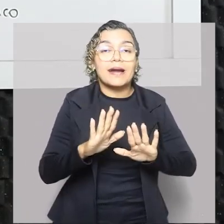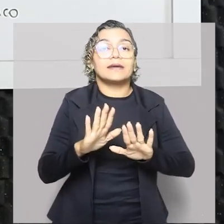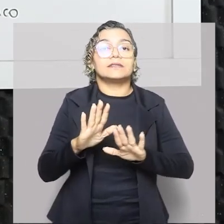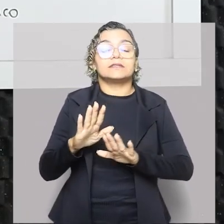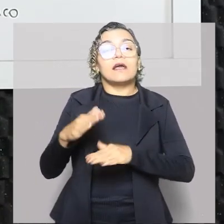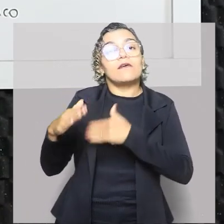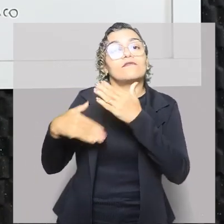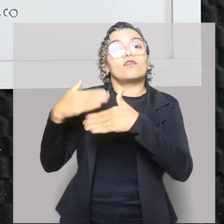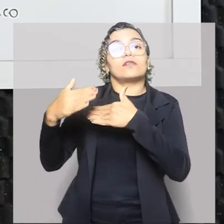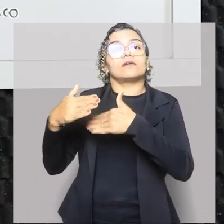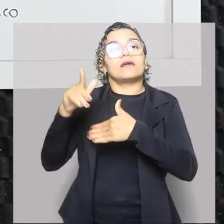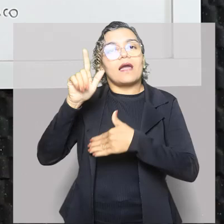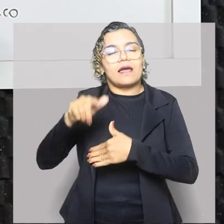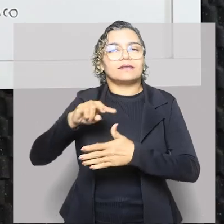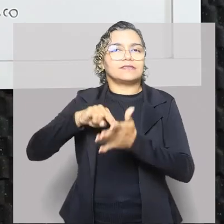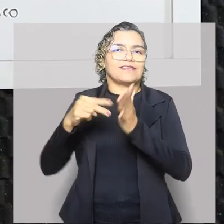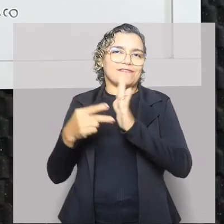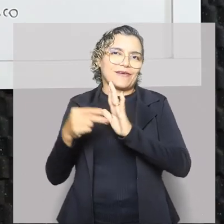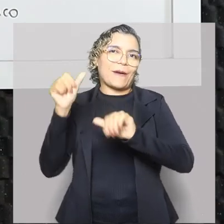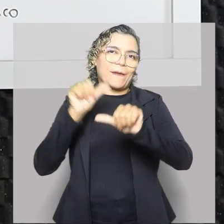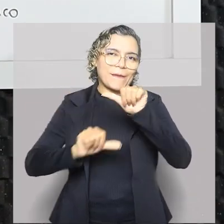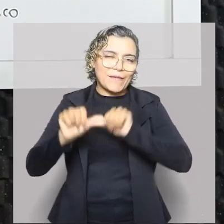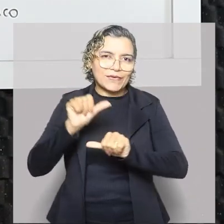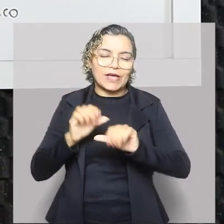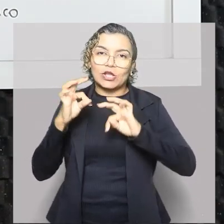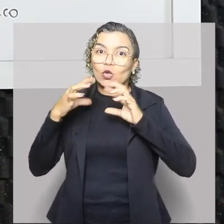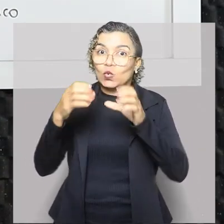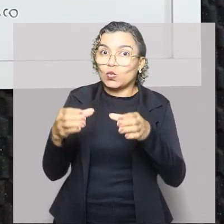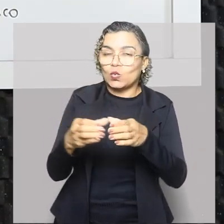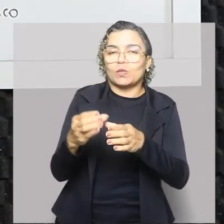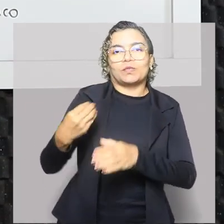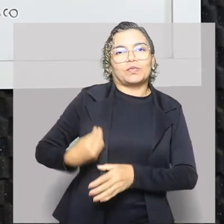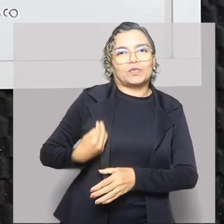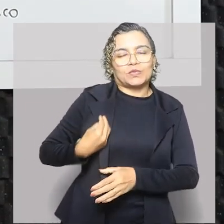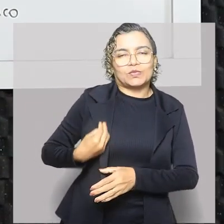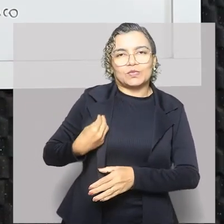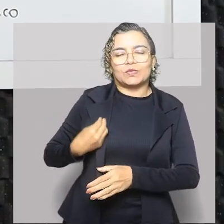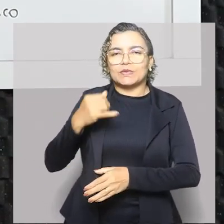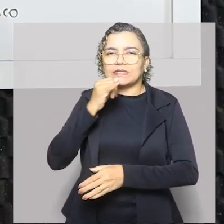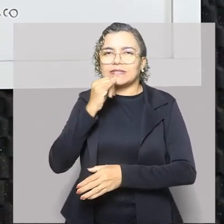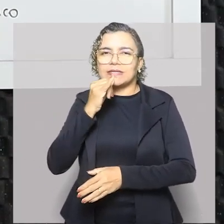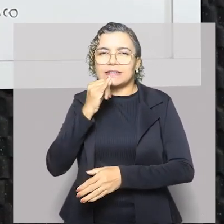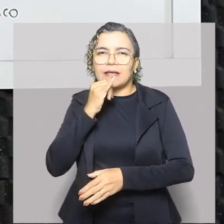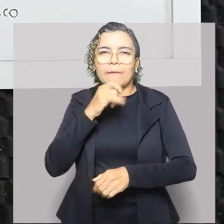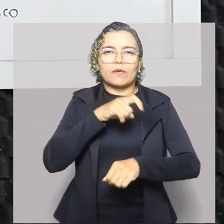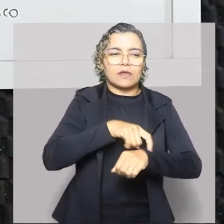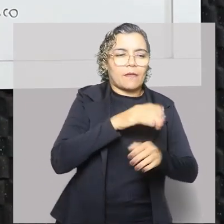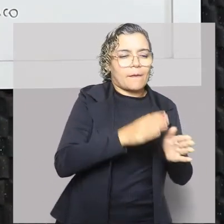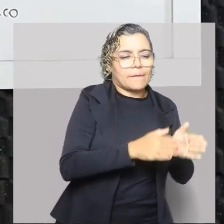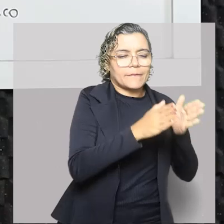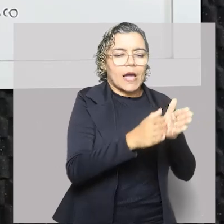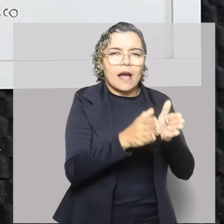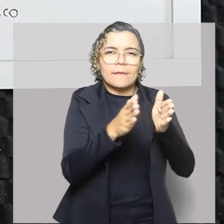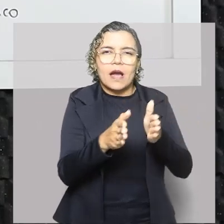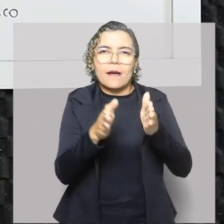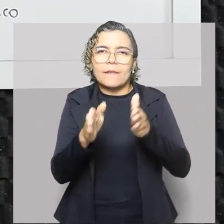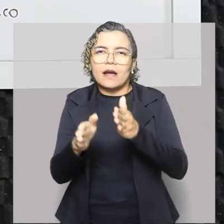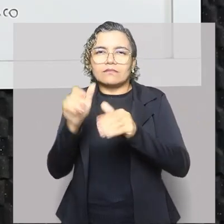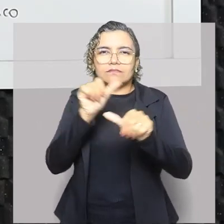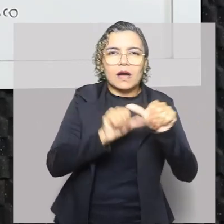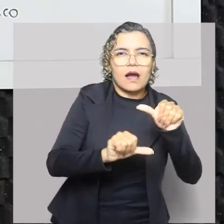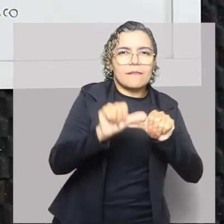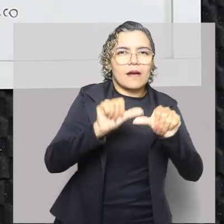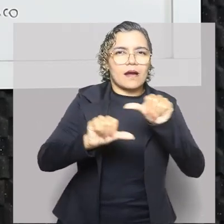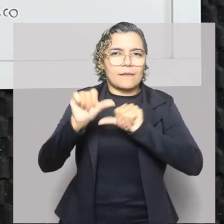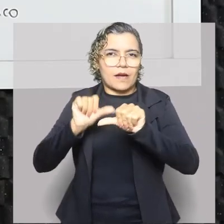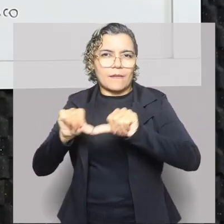mas evoluir é mudar, certo? Todos os organismos, ao longo aí do tempo, aos processos em que eles se expõem, eles mudam.